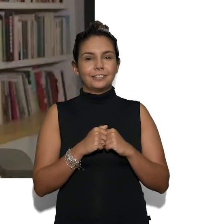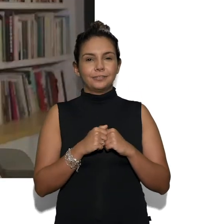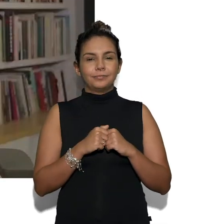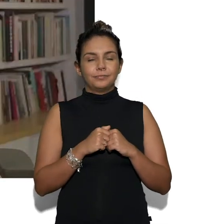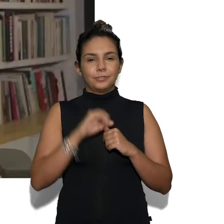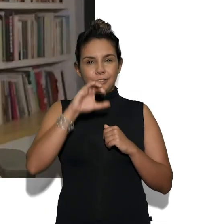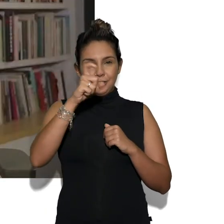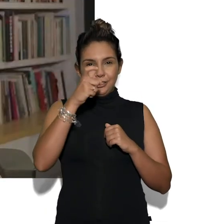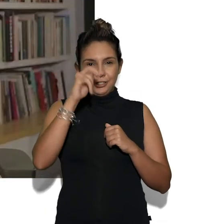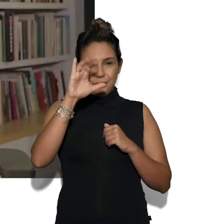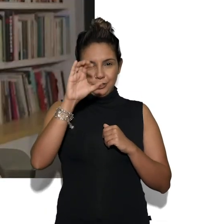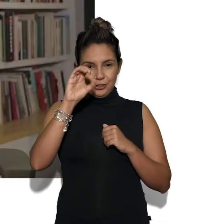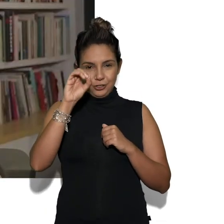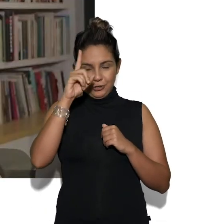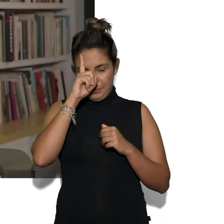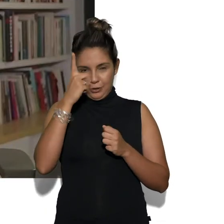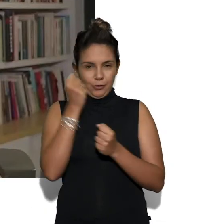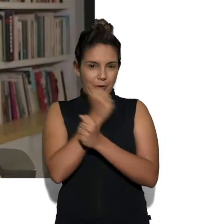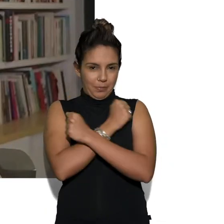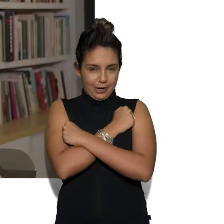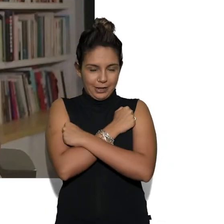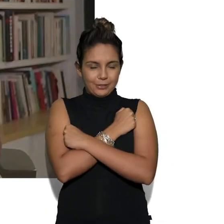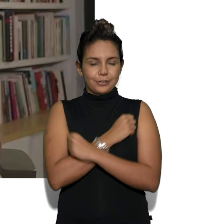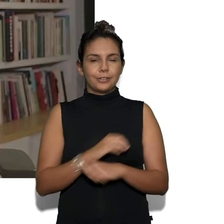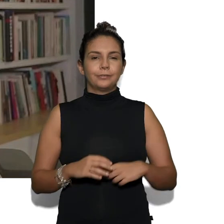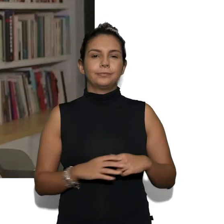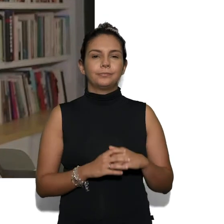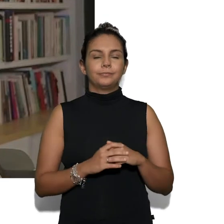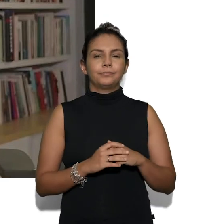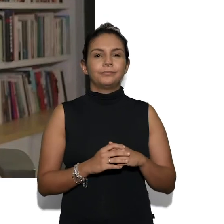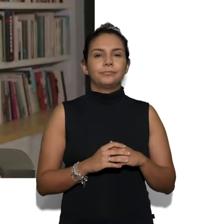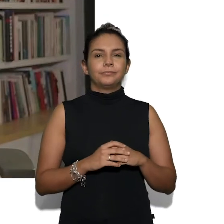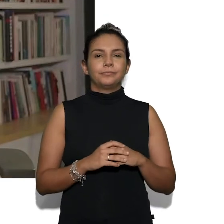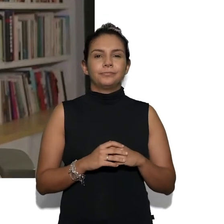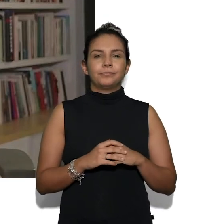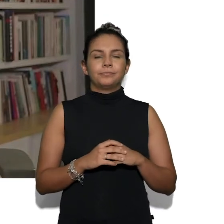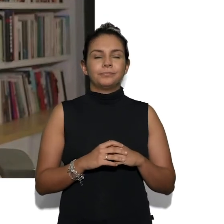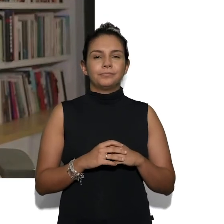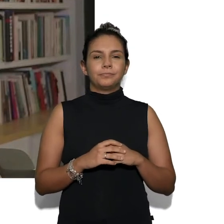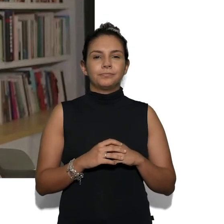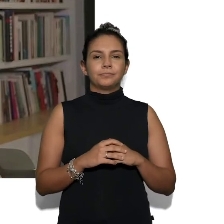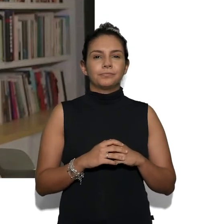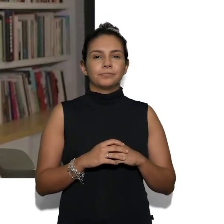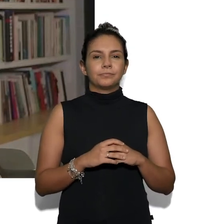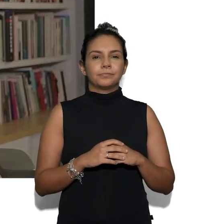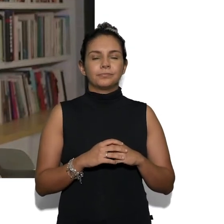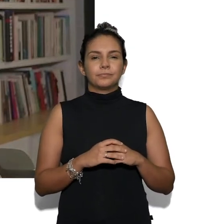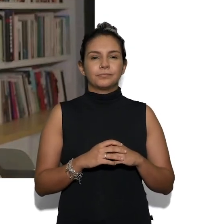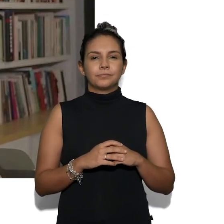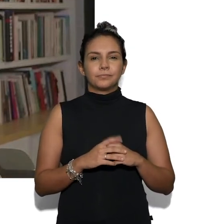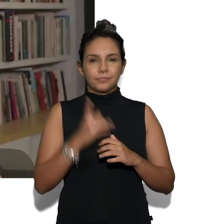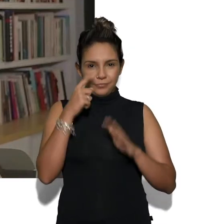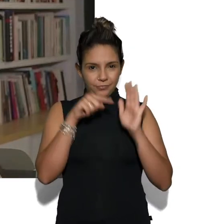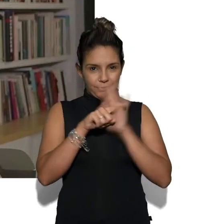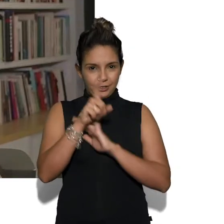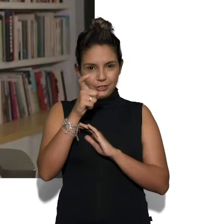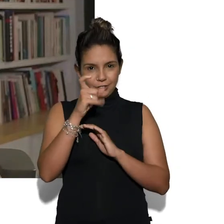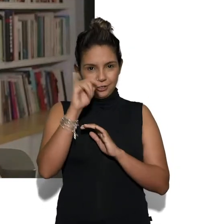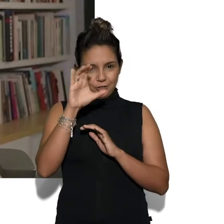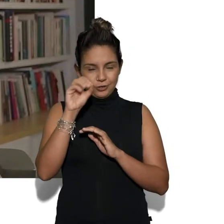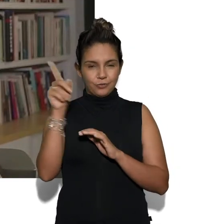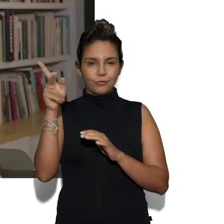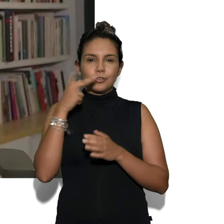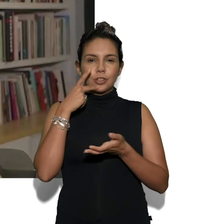aqui também mandando abraço, escritor abraço das para dores do mundo, do tempo. É uma pergunta do Chico: o